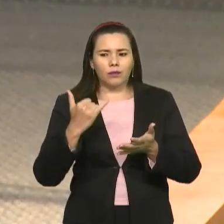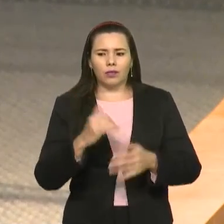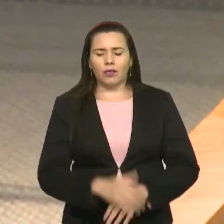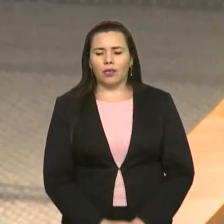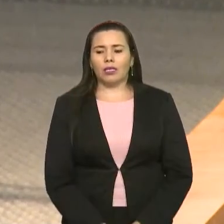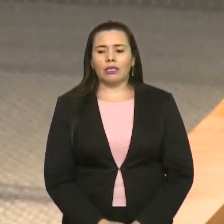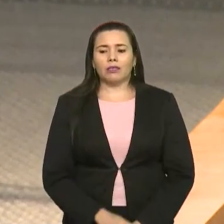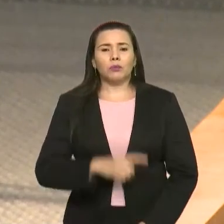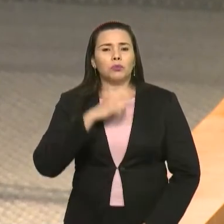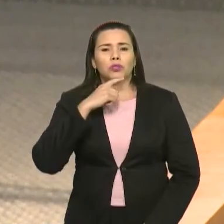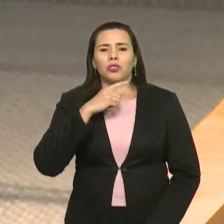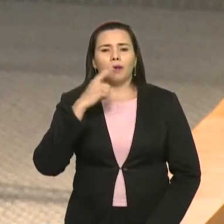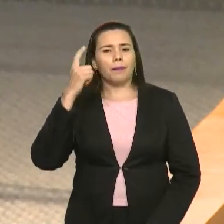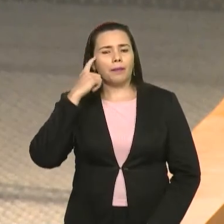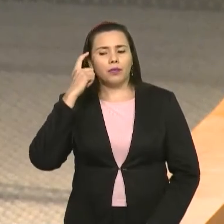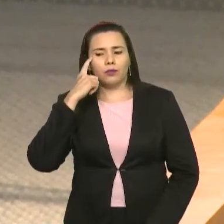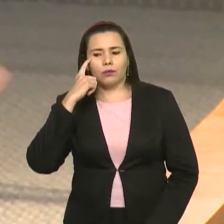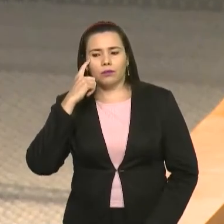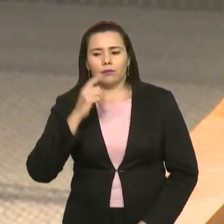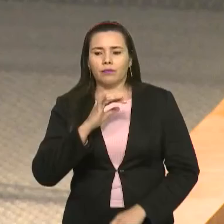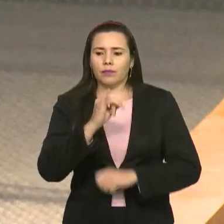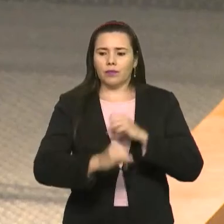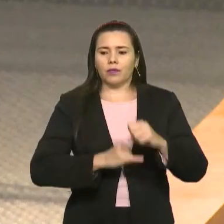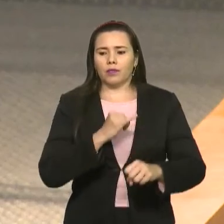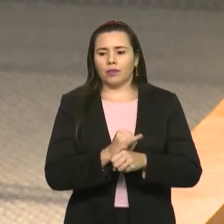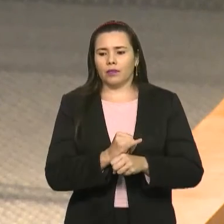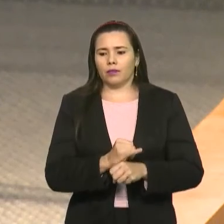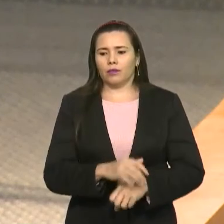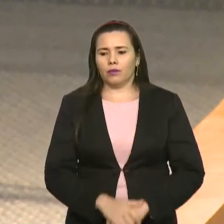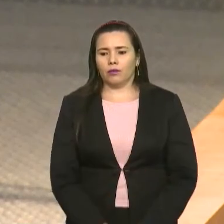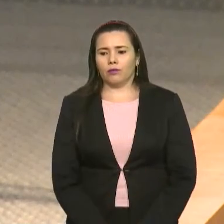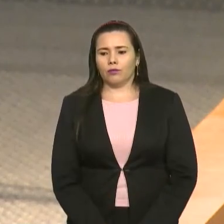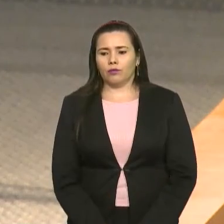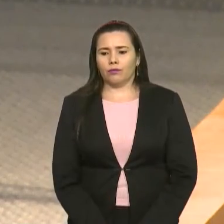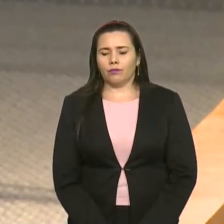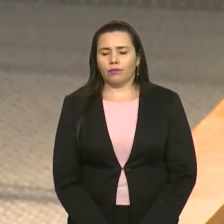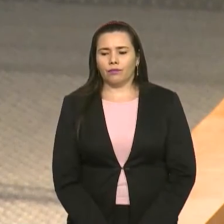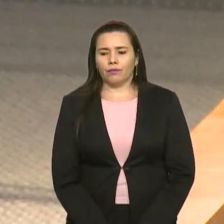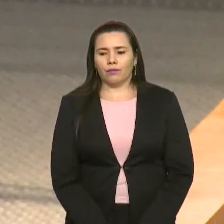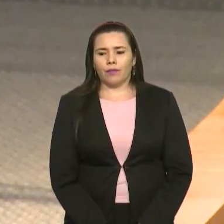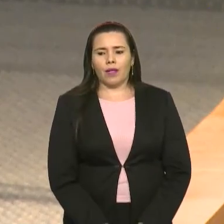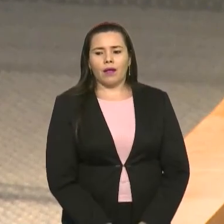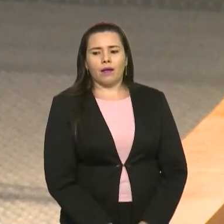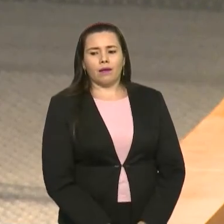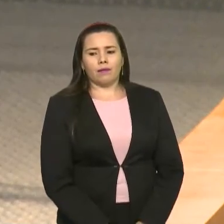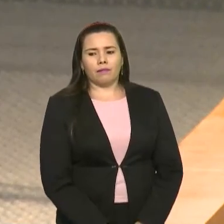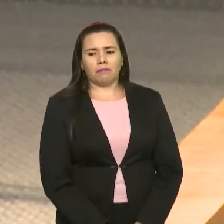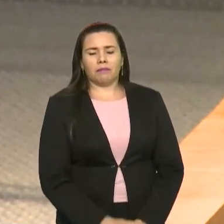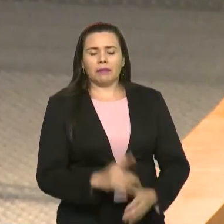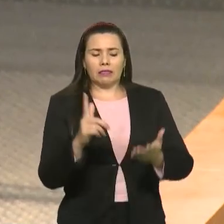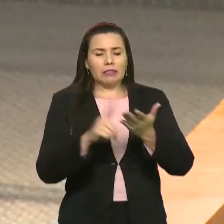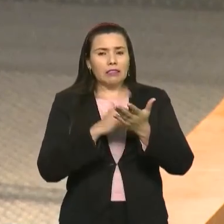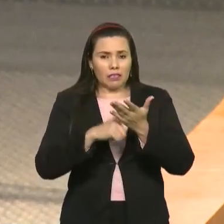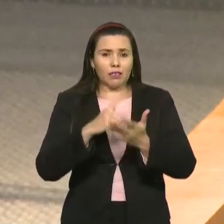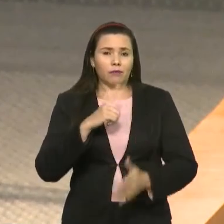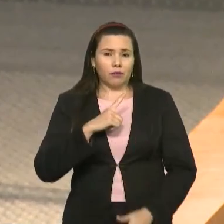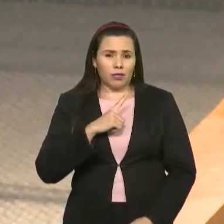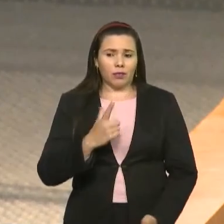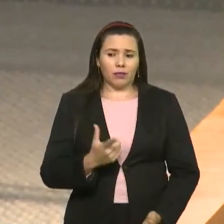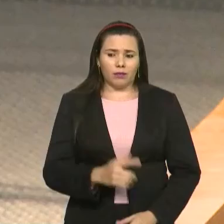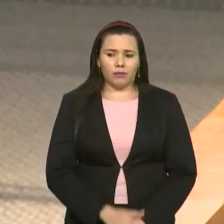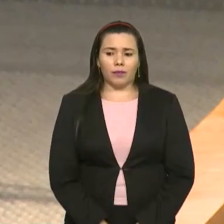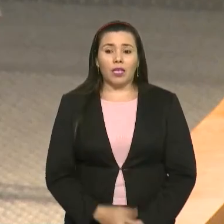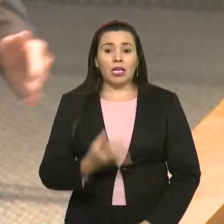historiador, ninguém pensou na internet. Não há registro nas bibliográficos nenhum que alguém pensou na internet. Se a